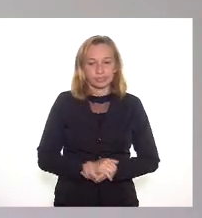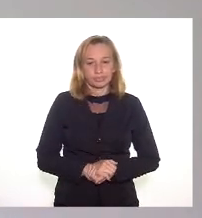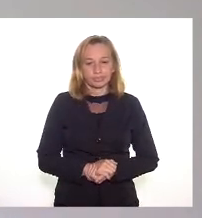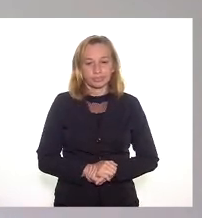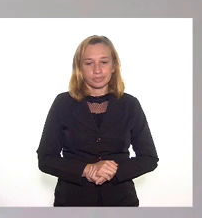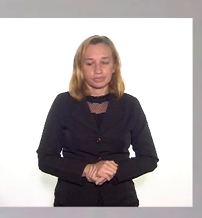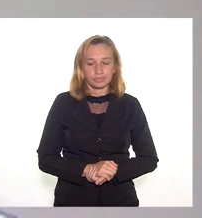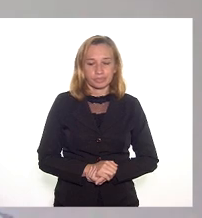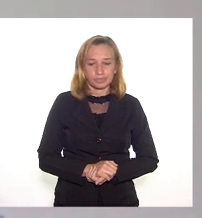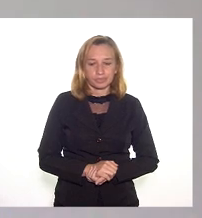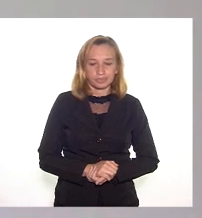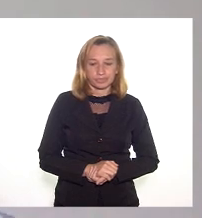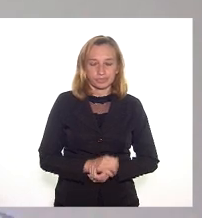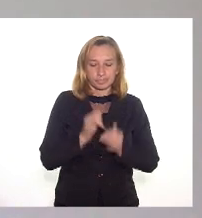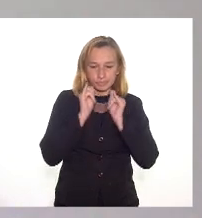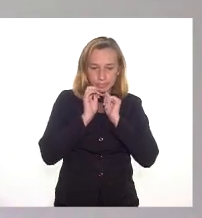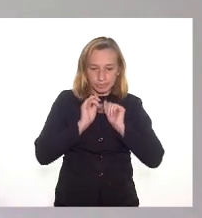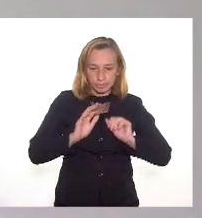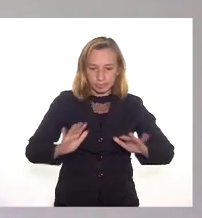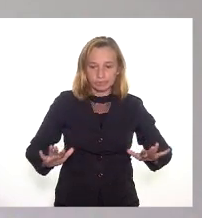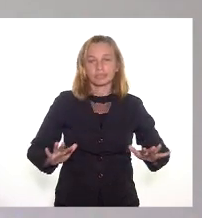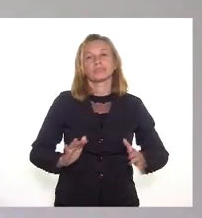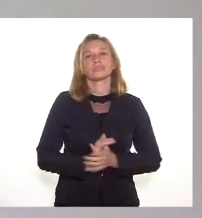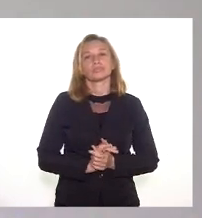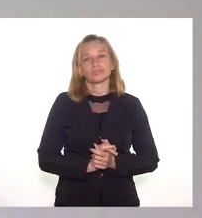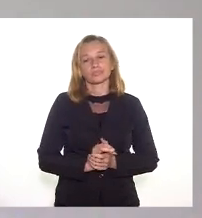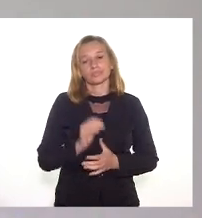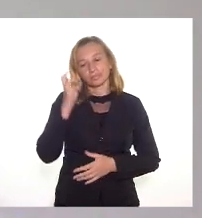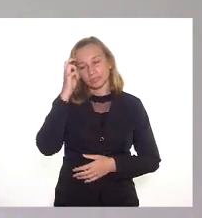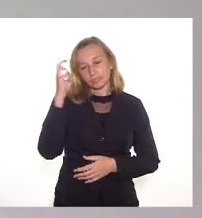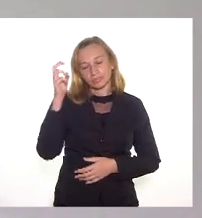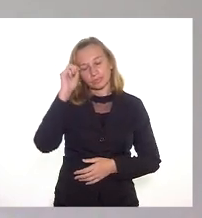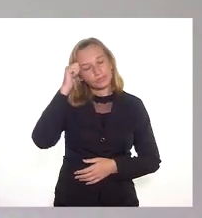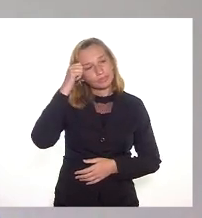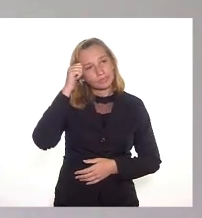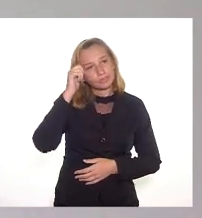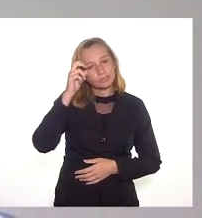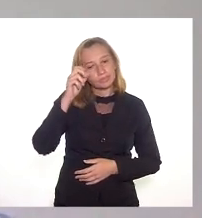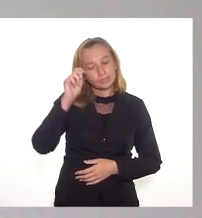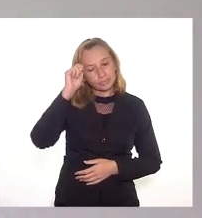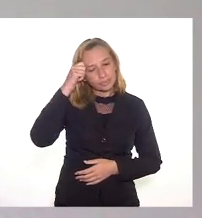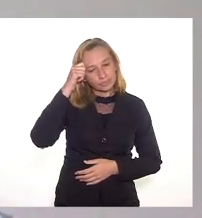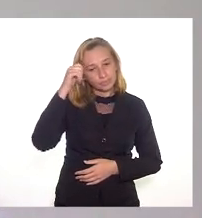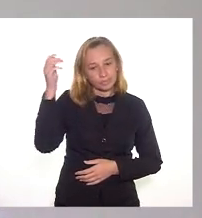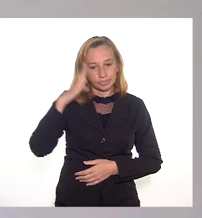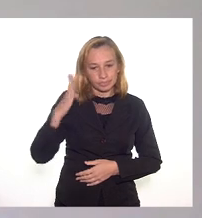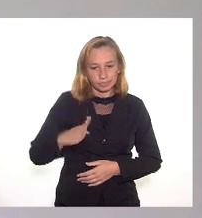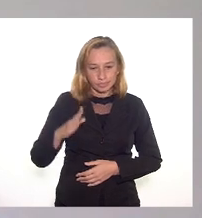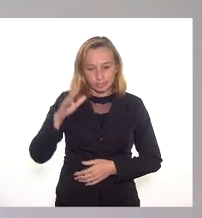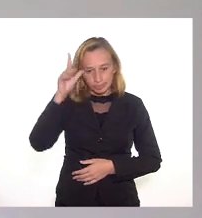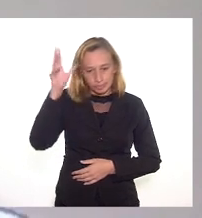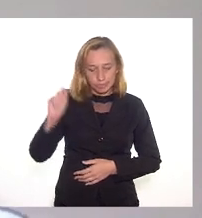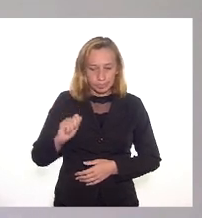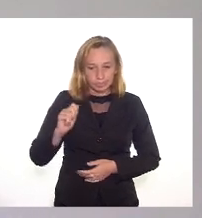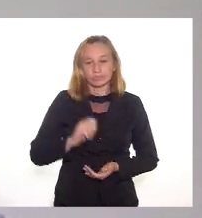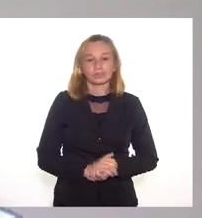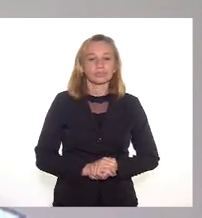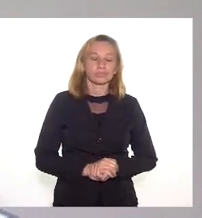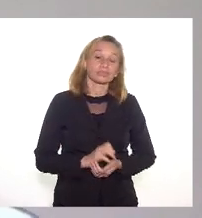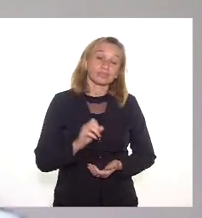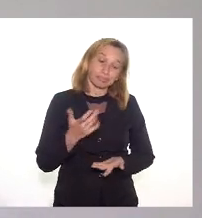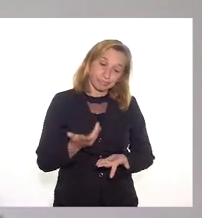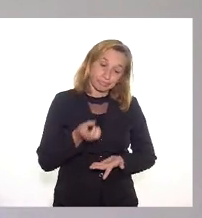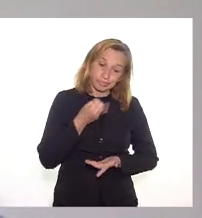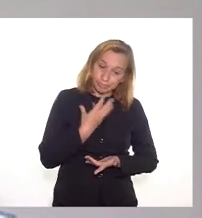é propagar divulgar e difundir a cultura negra a cultura afrodescendente no Brasil que é a Fundação Palmares pois bem